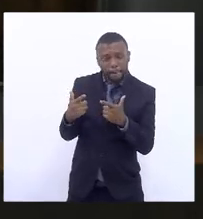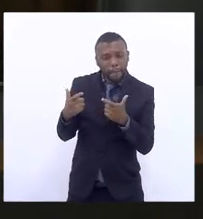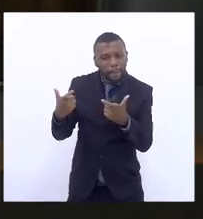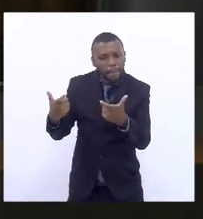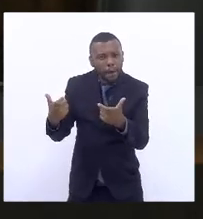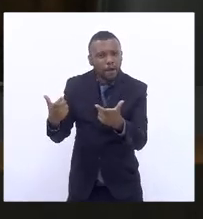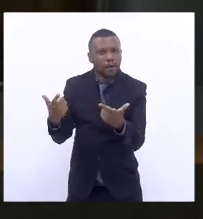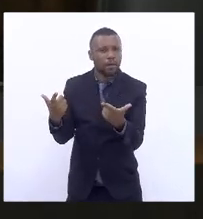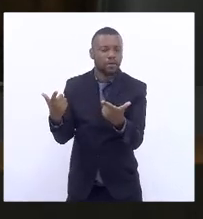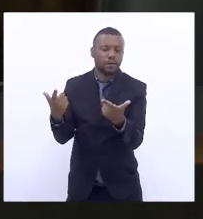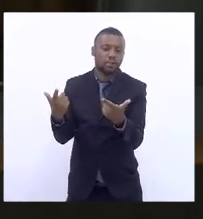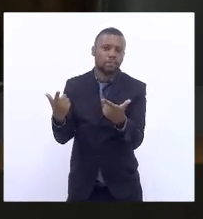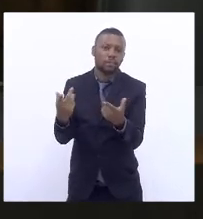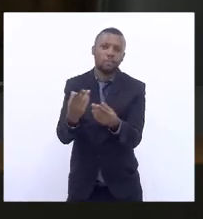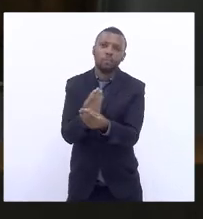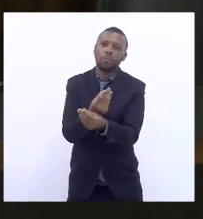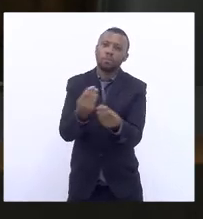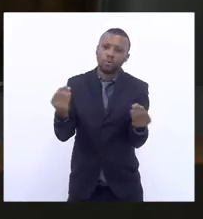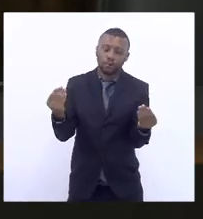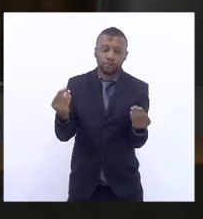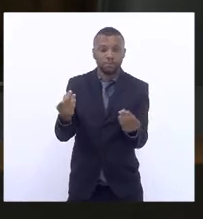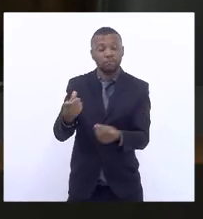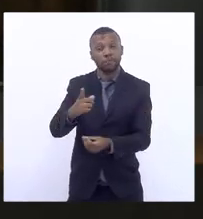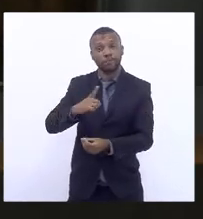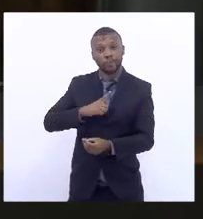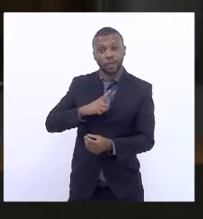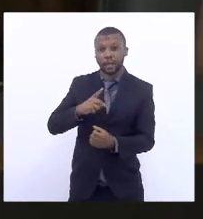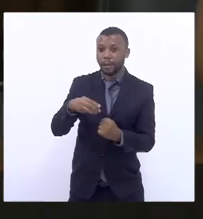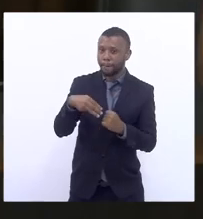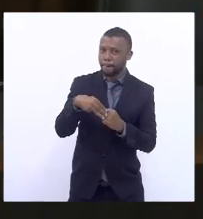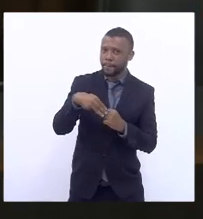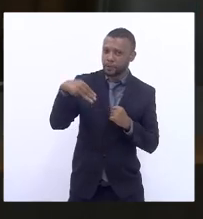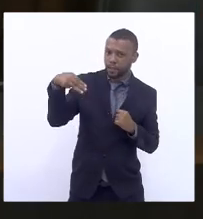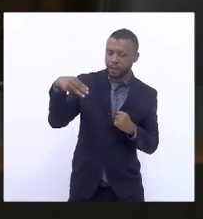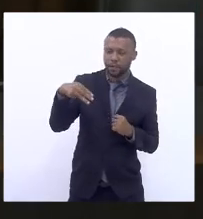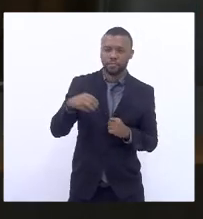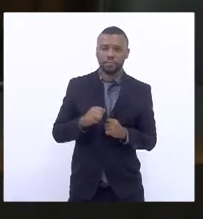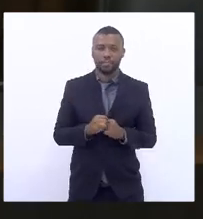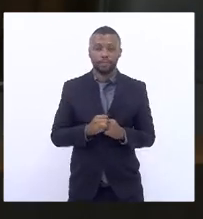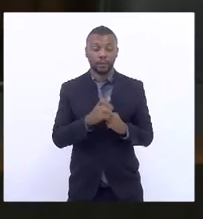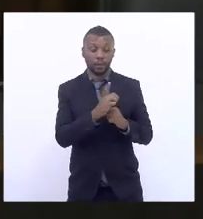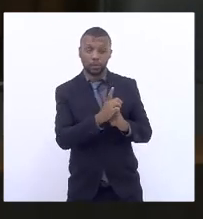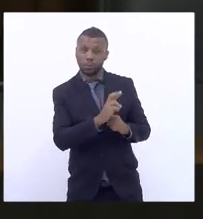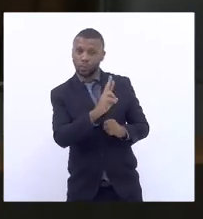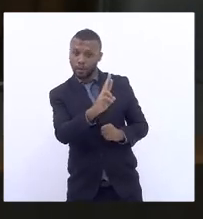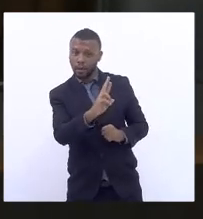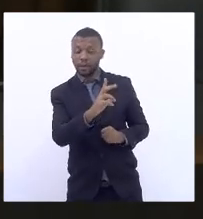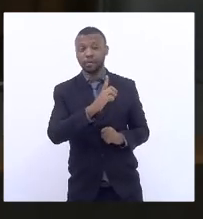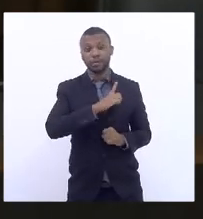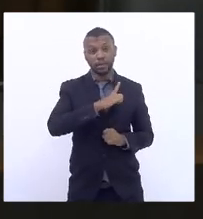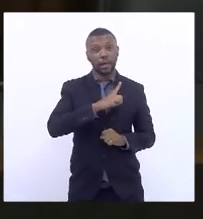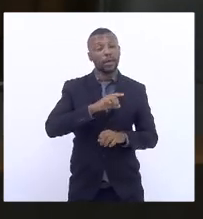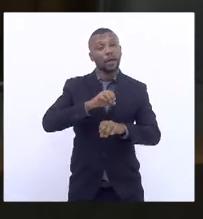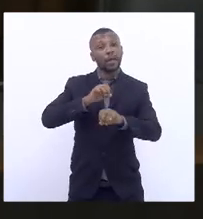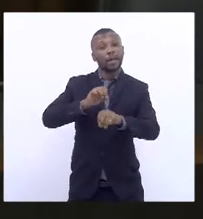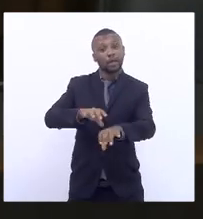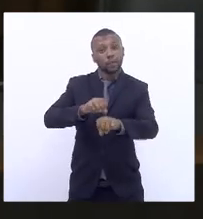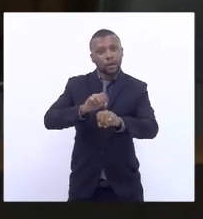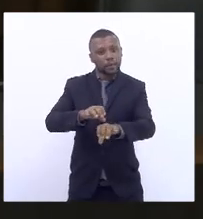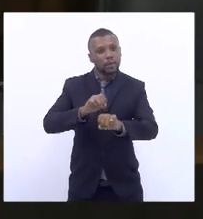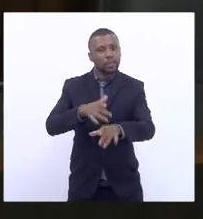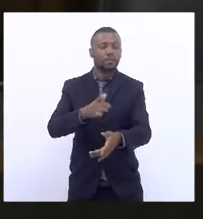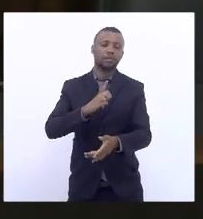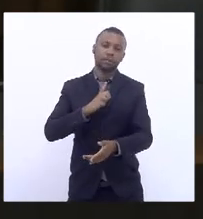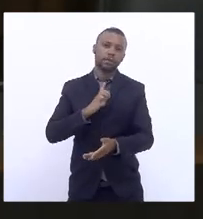muitos, têm mestrado e doutorado, têm educação. Aí eu me